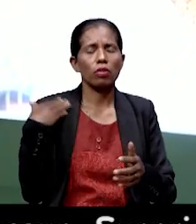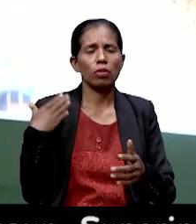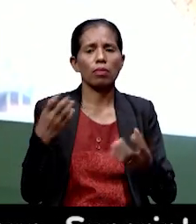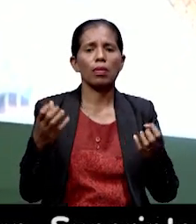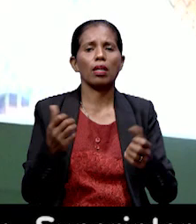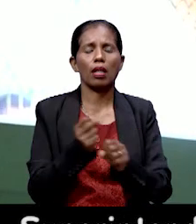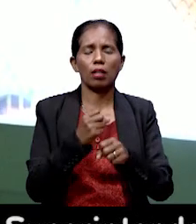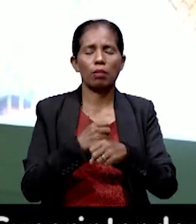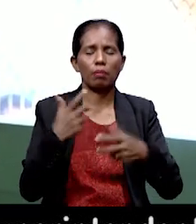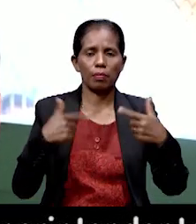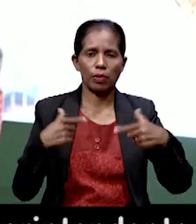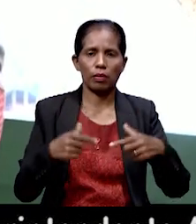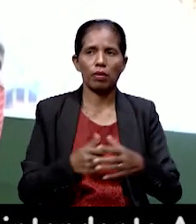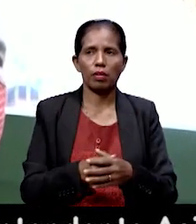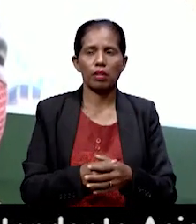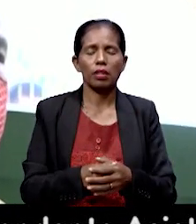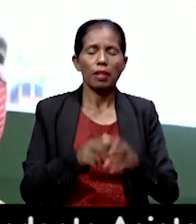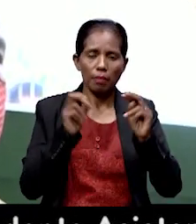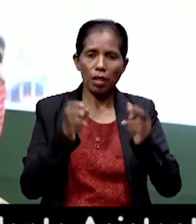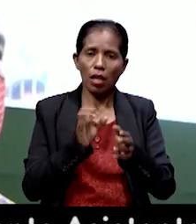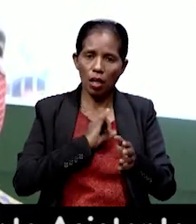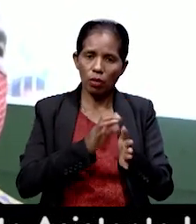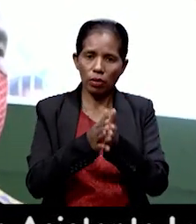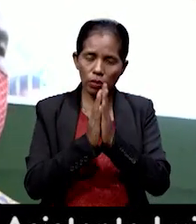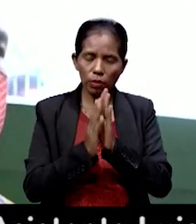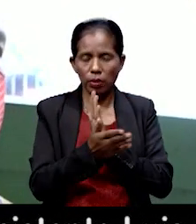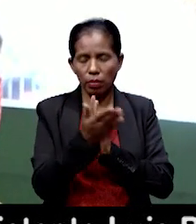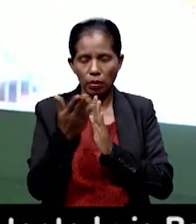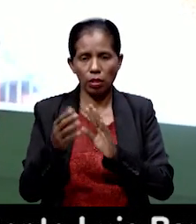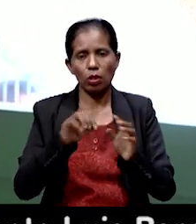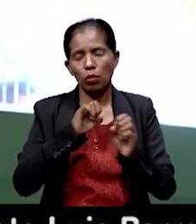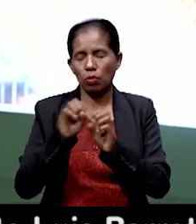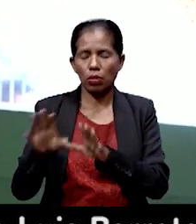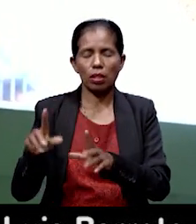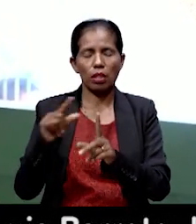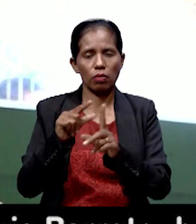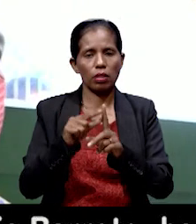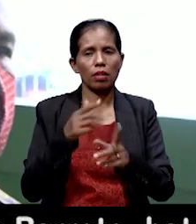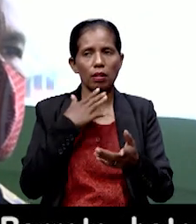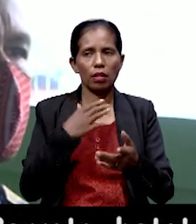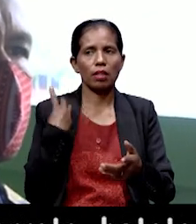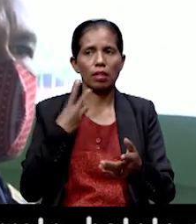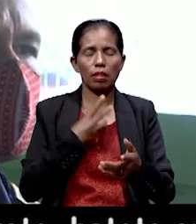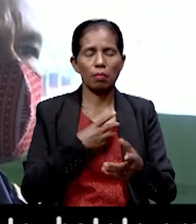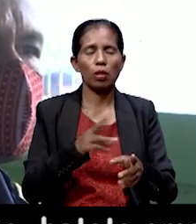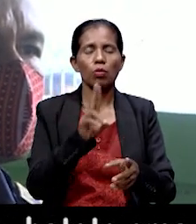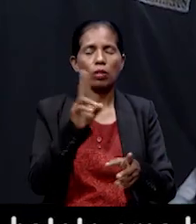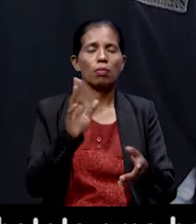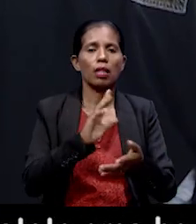nem. Se bele care, causo me da Bótira, usi telefone ser na Bamba, usi meba oi, e da Karma, de Kuan ir a